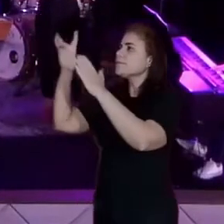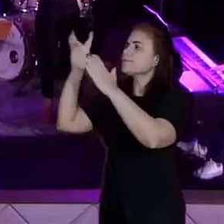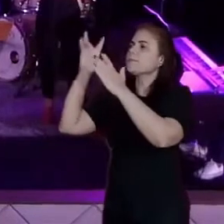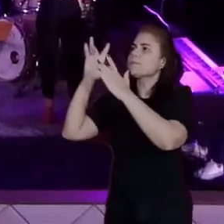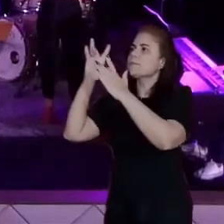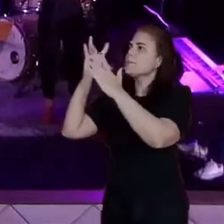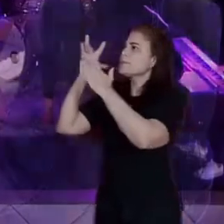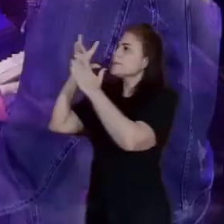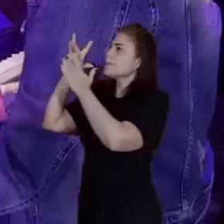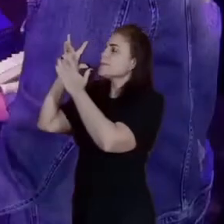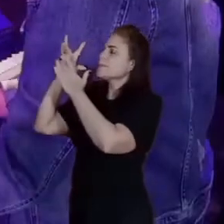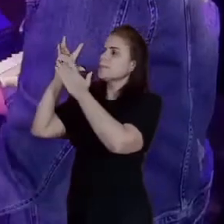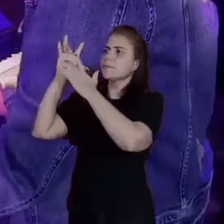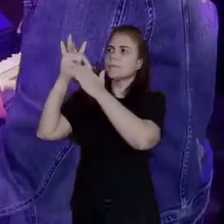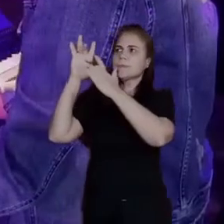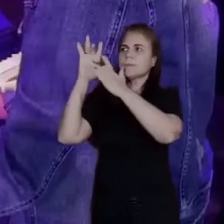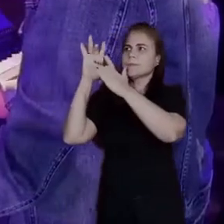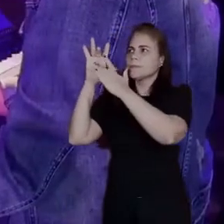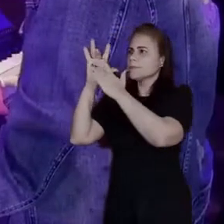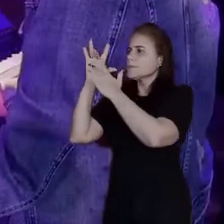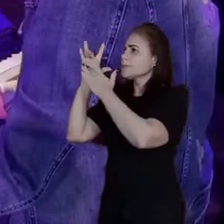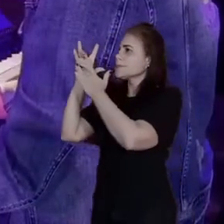E aí